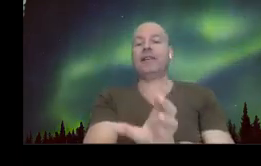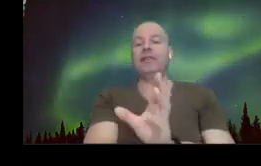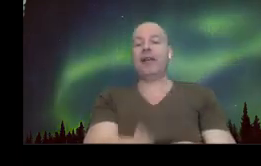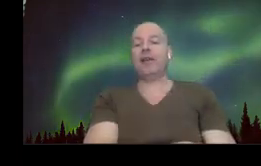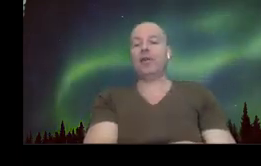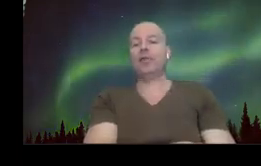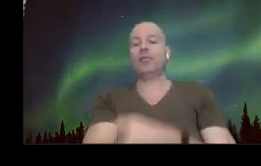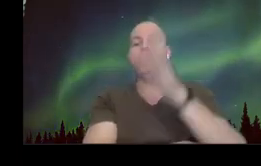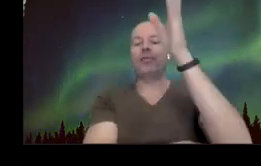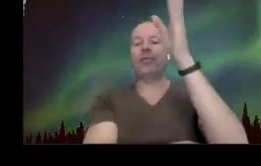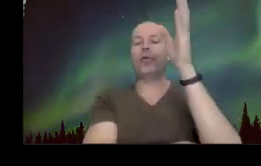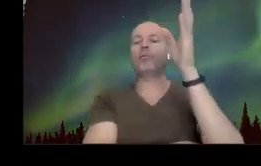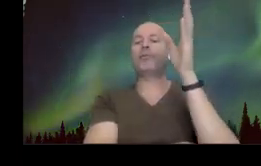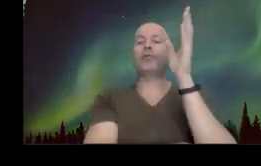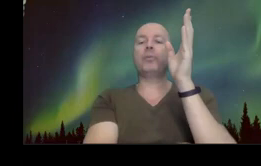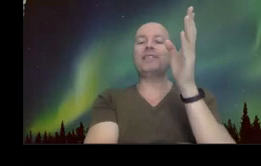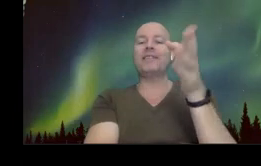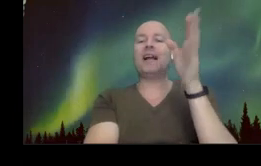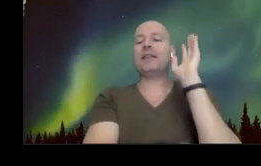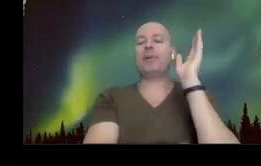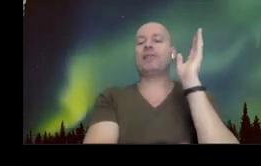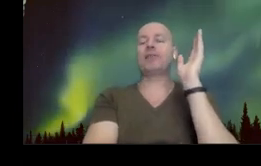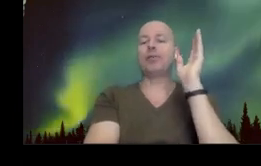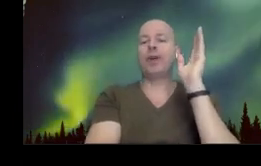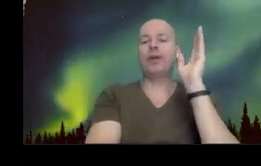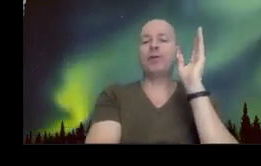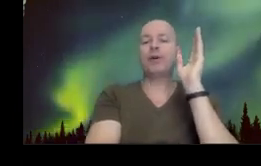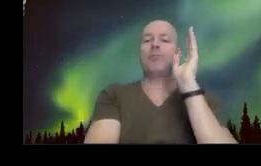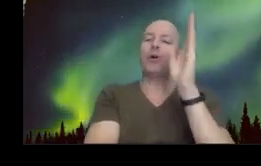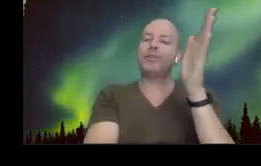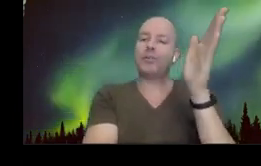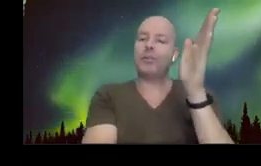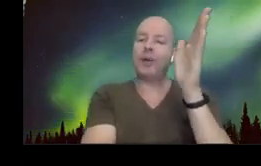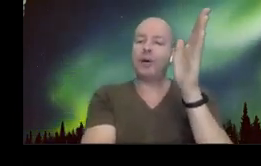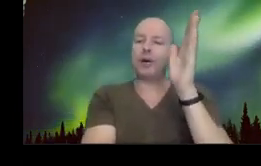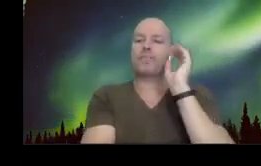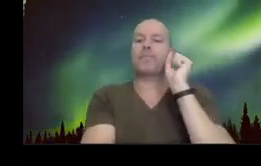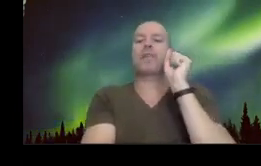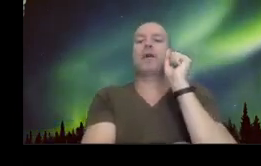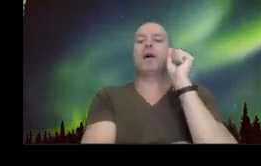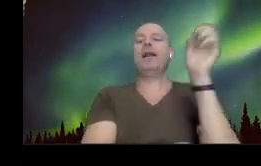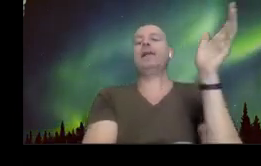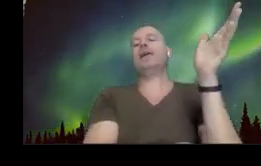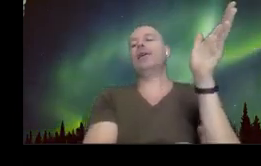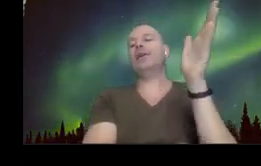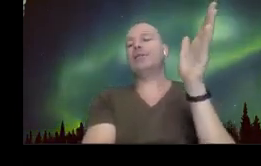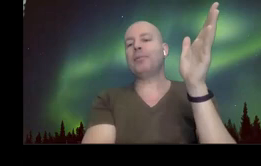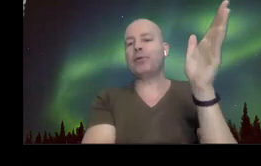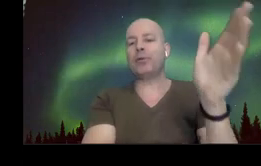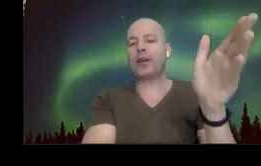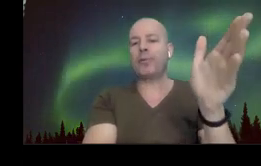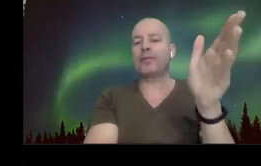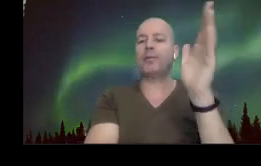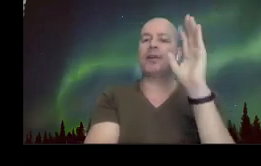a essa que tem um, como se fosse uma estrada passando no meio, pode ser melhor. Alex, agora